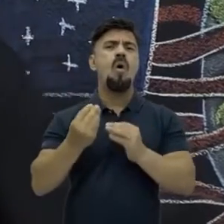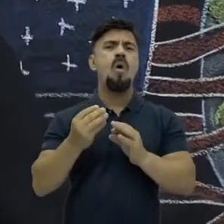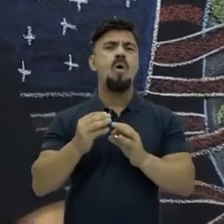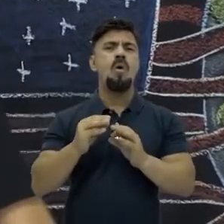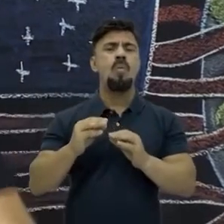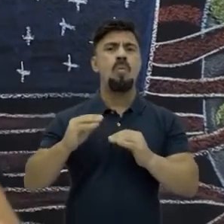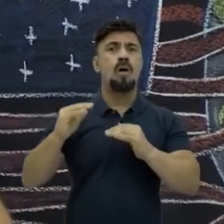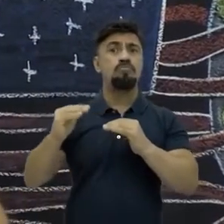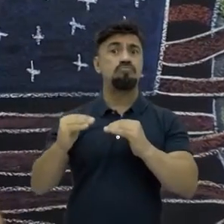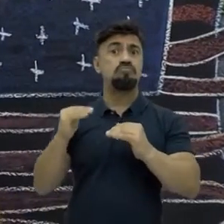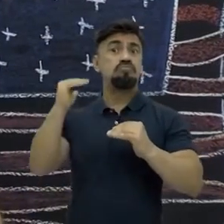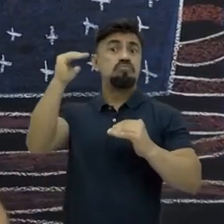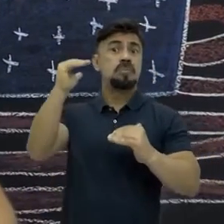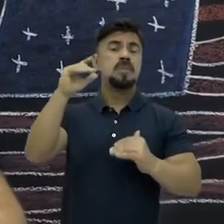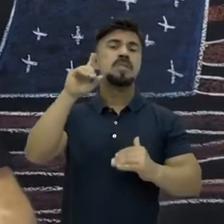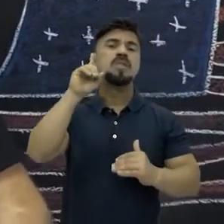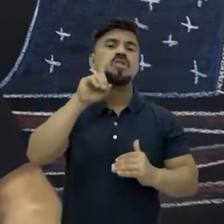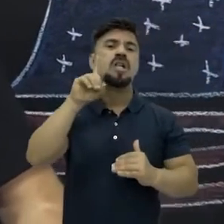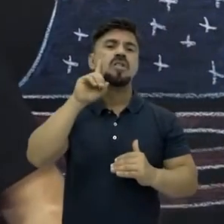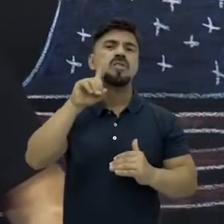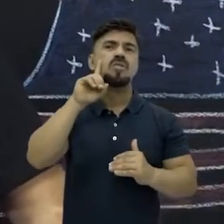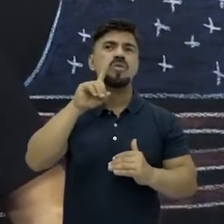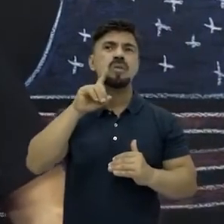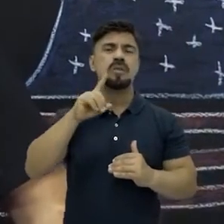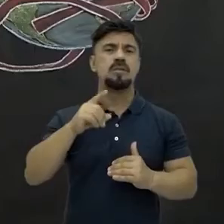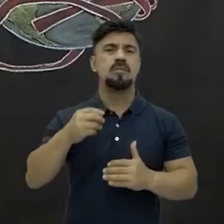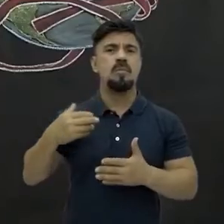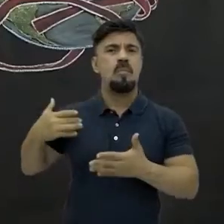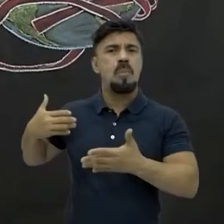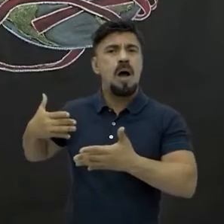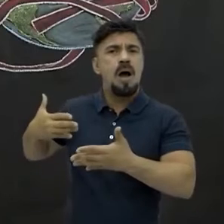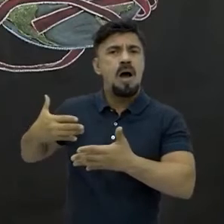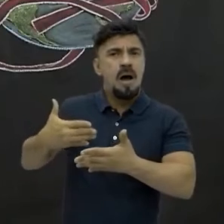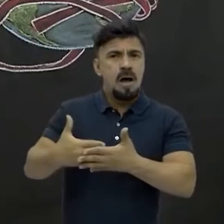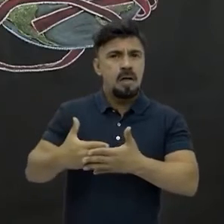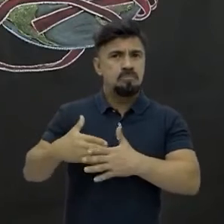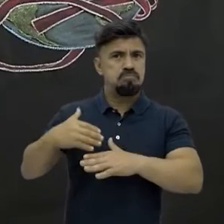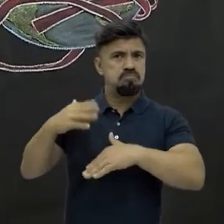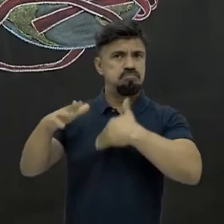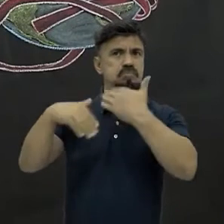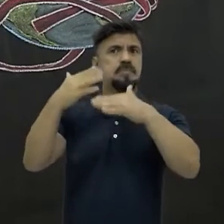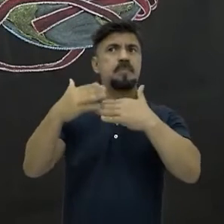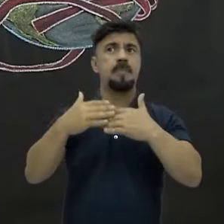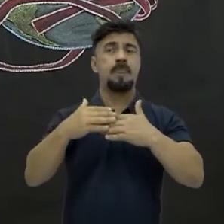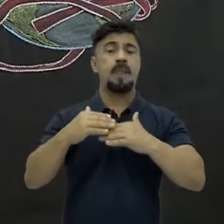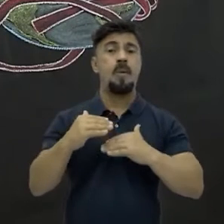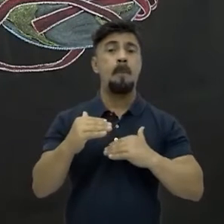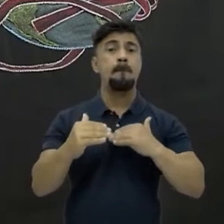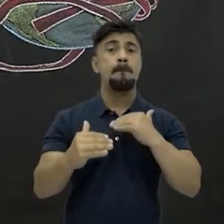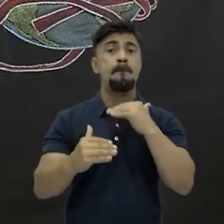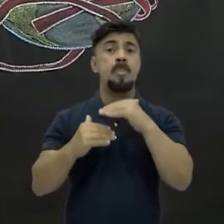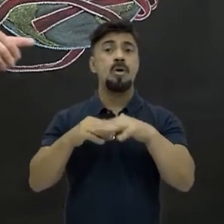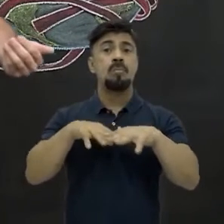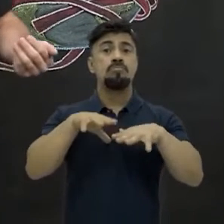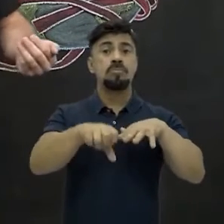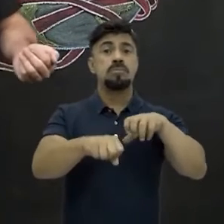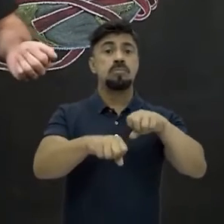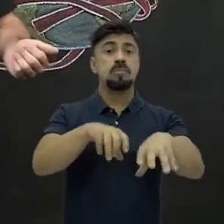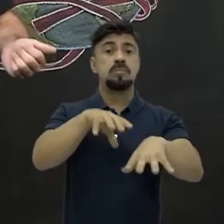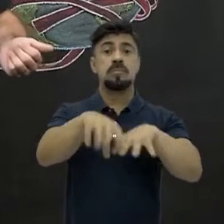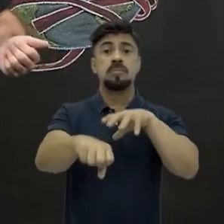essa ascensão estadunidense ao longo dos tempos. Vale lembrar que o processo de